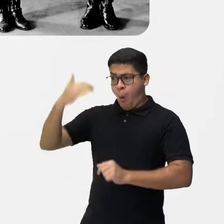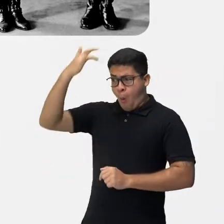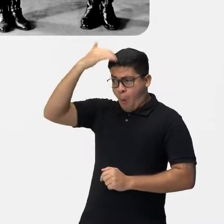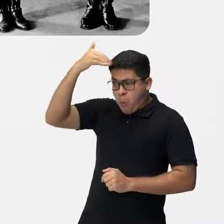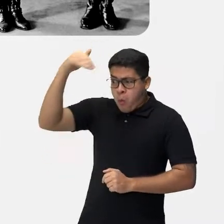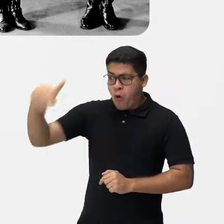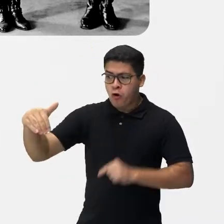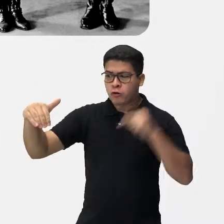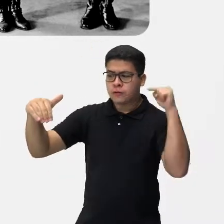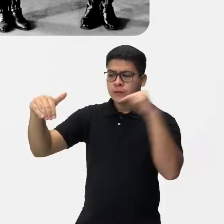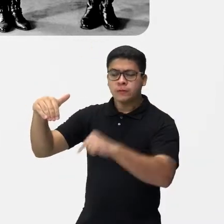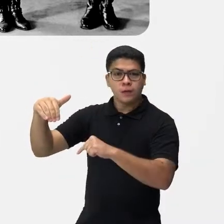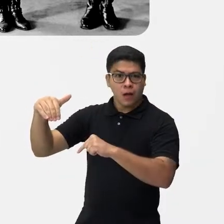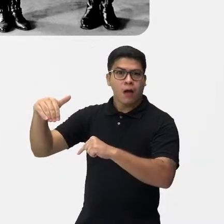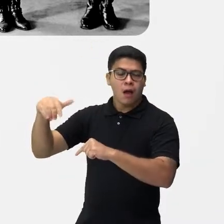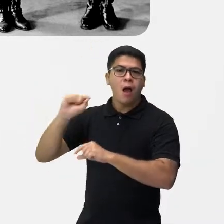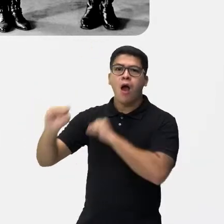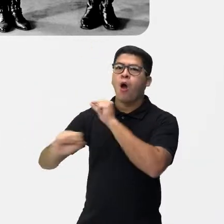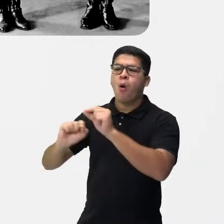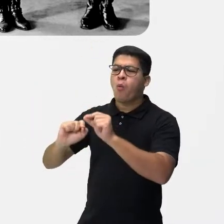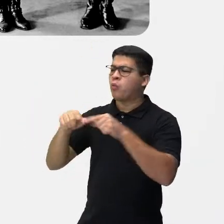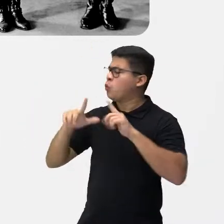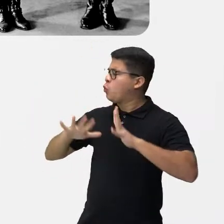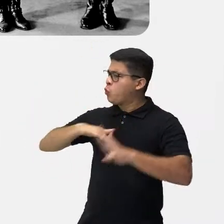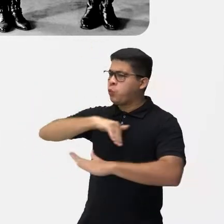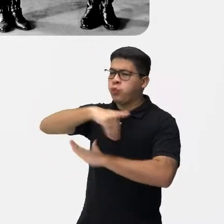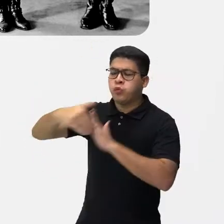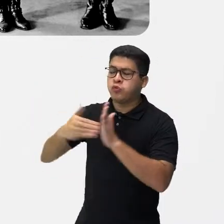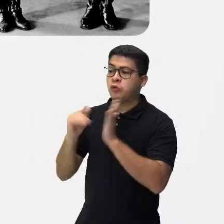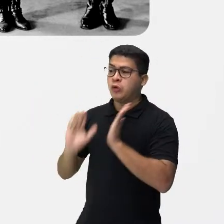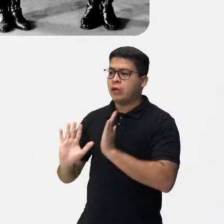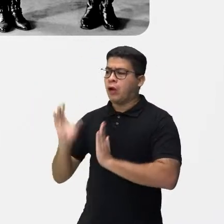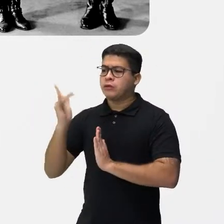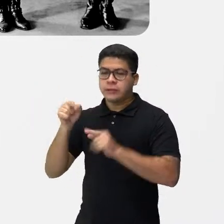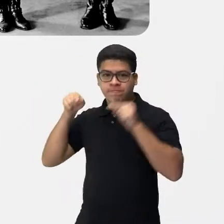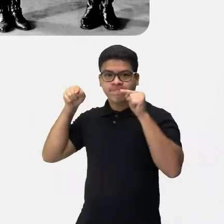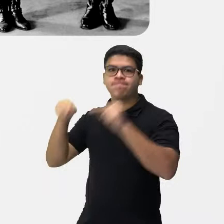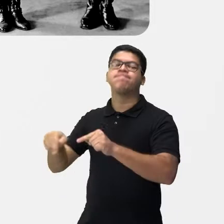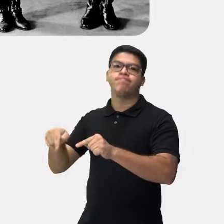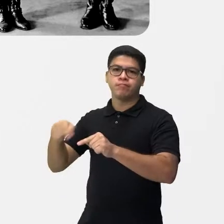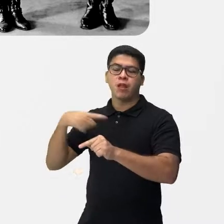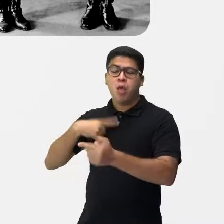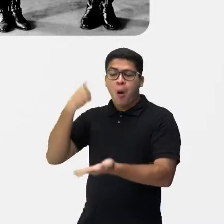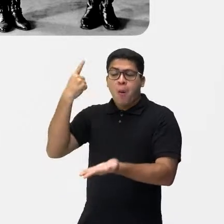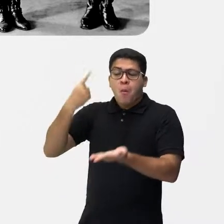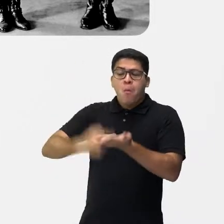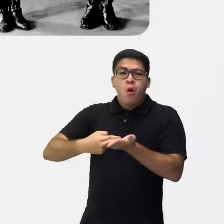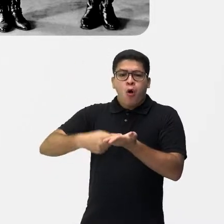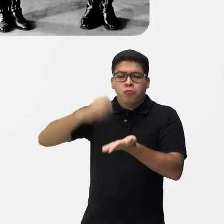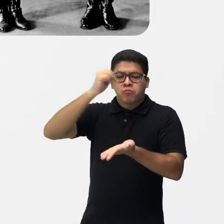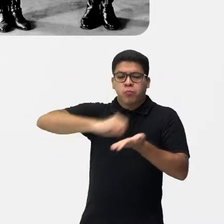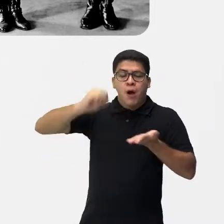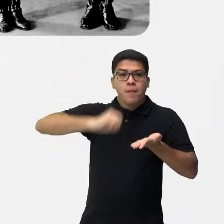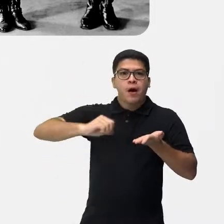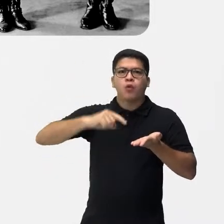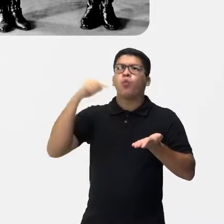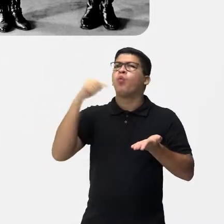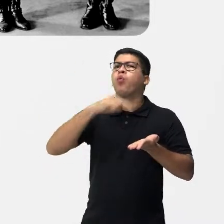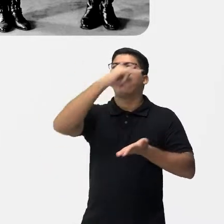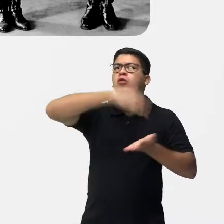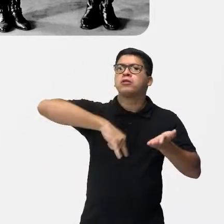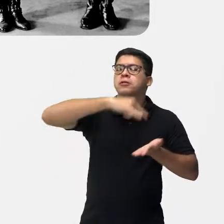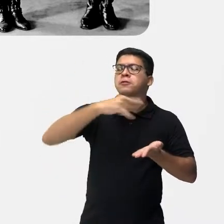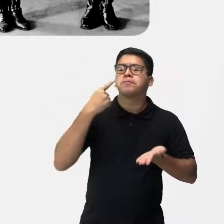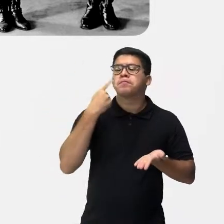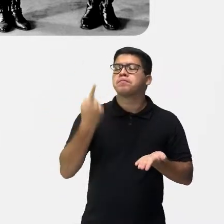por tudo que tinha acontecido nesse evento, houve a assinatura do Tratado de Versalhes. E o que o Tratado de